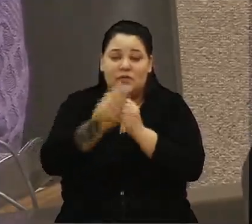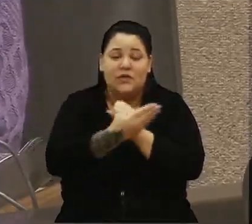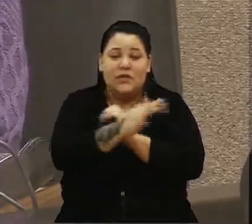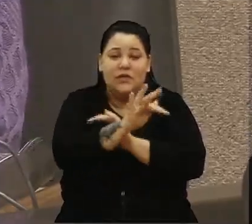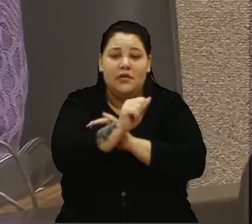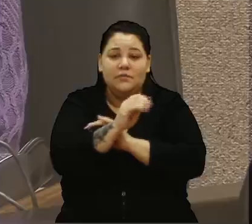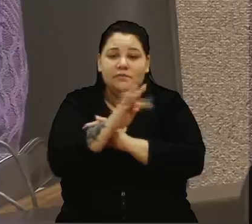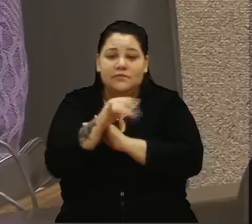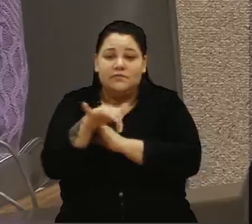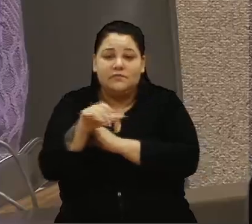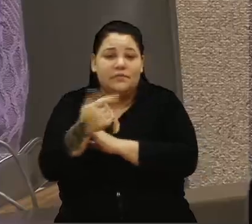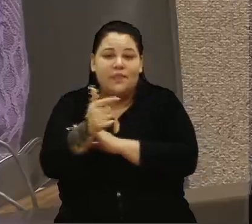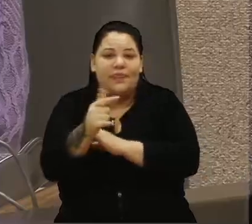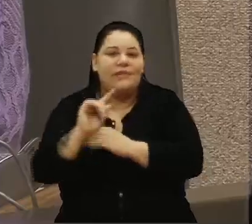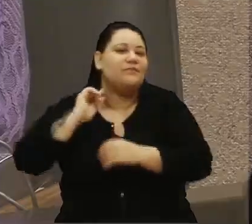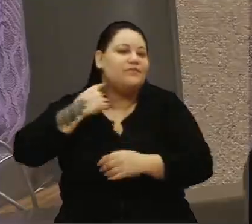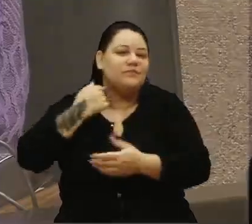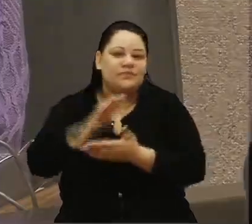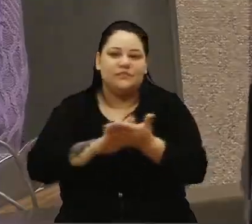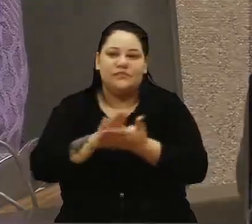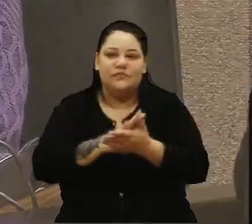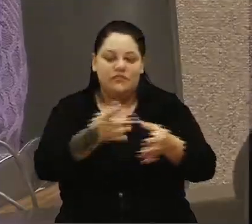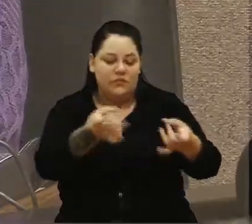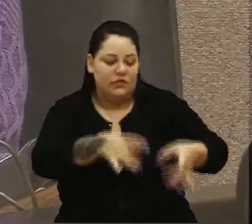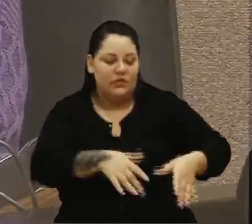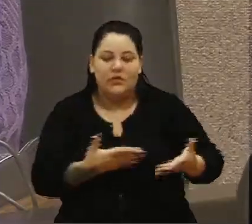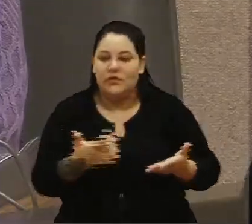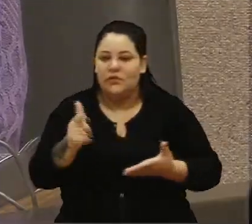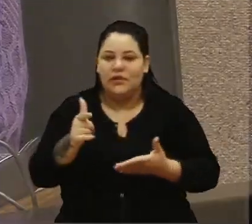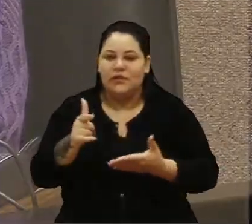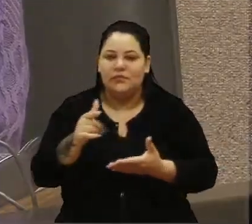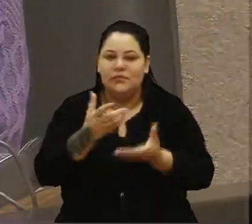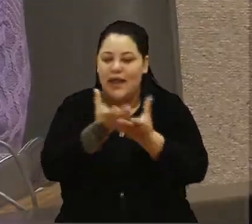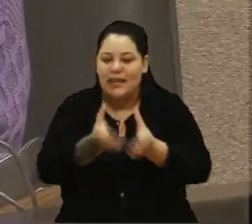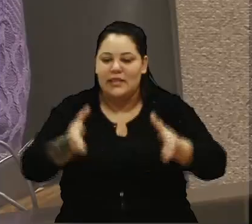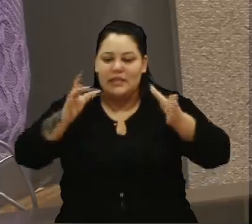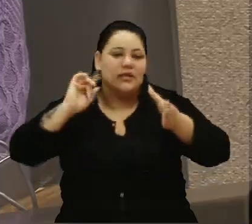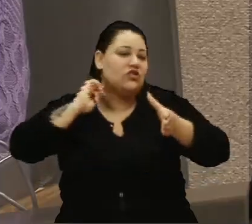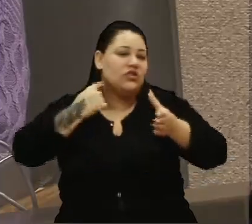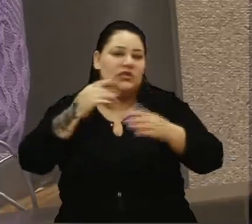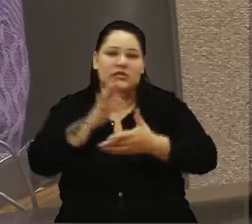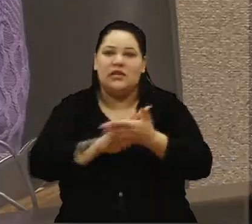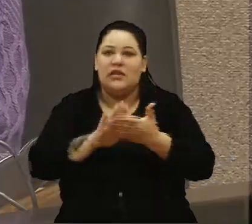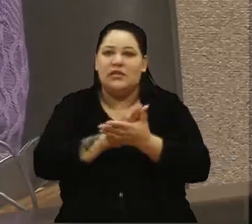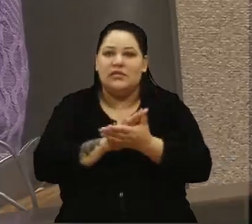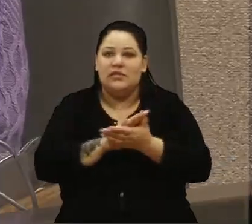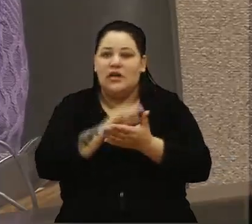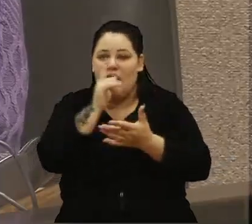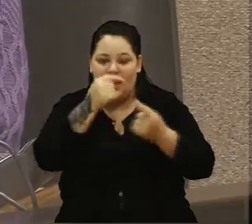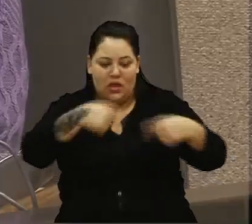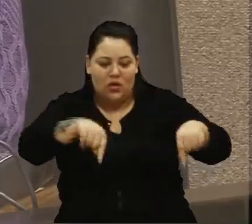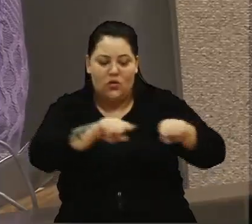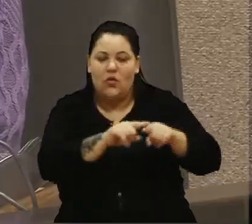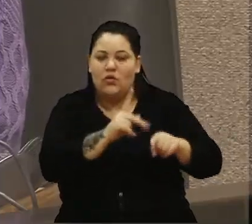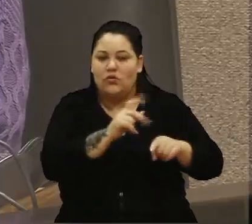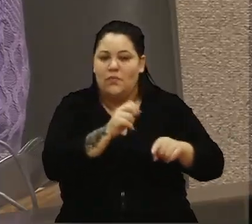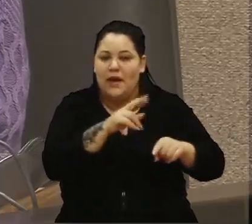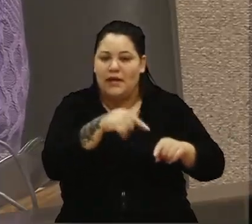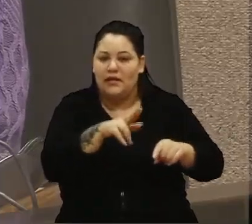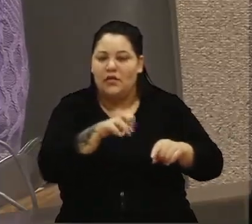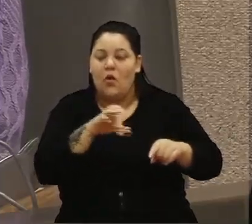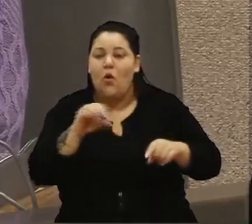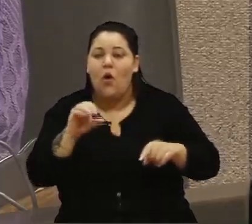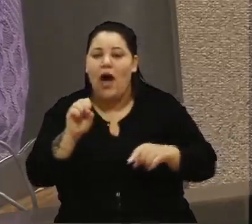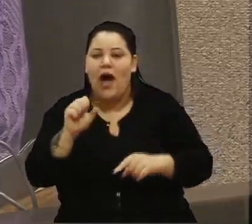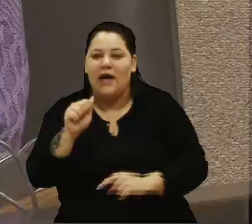população a não colocar o lixo no chão se não tem uma lixeira? Então a gente tem a Lagoa do Parque Oásis, não tem uma lixeira.